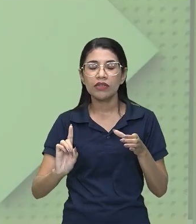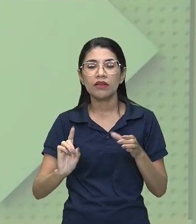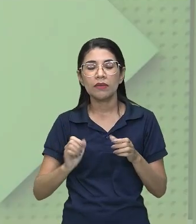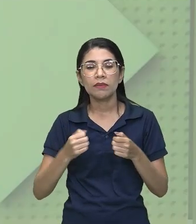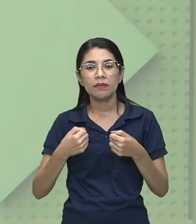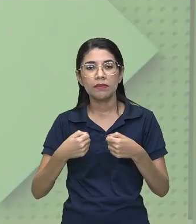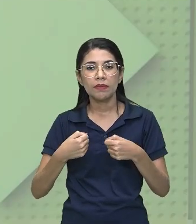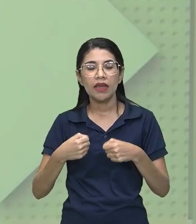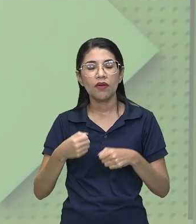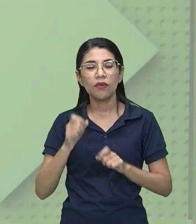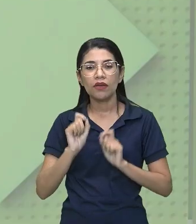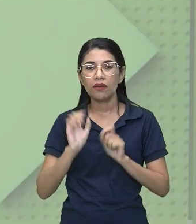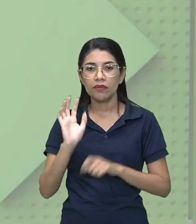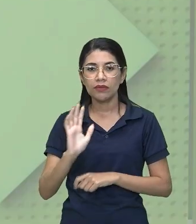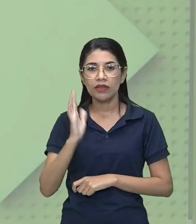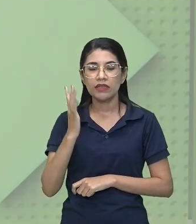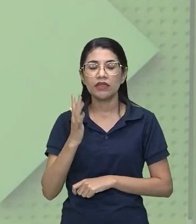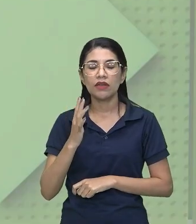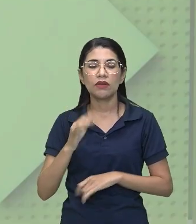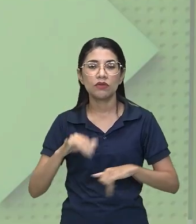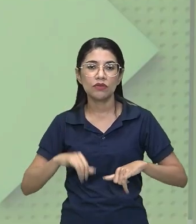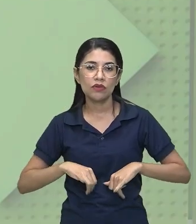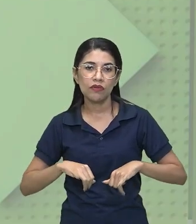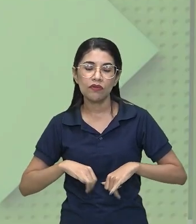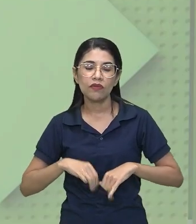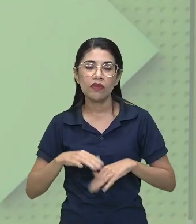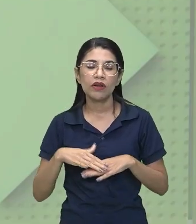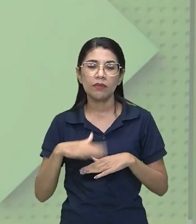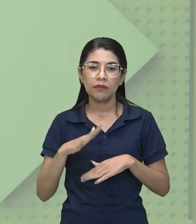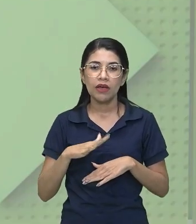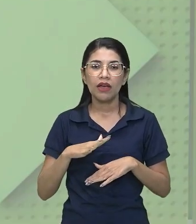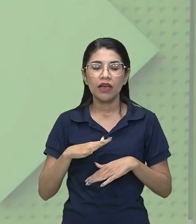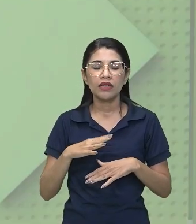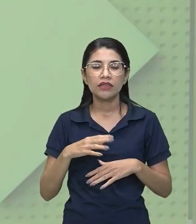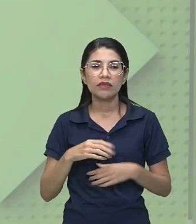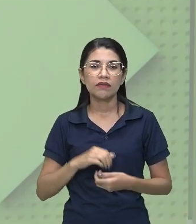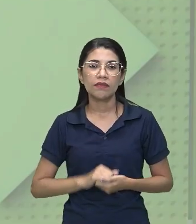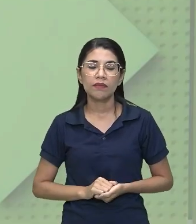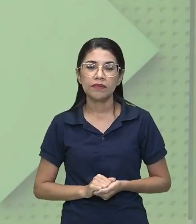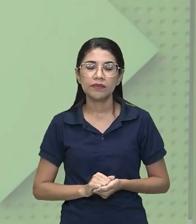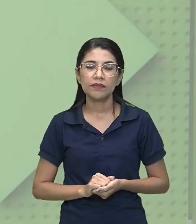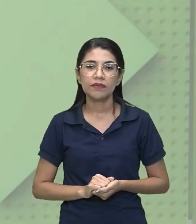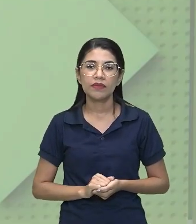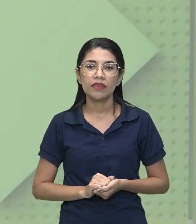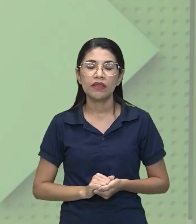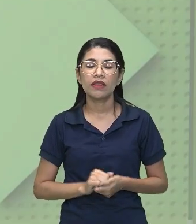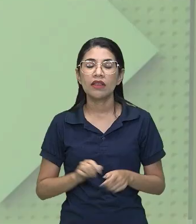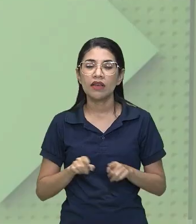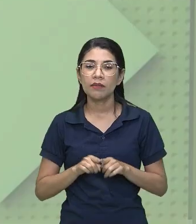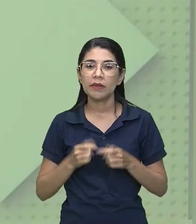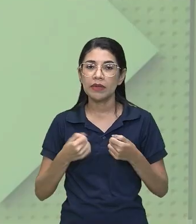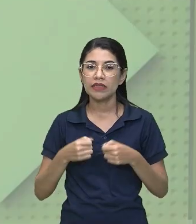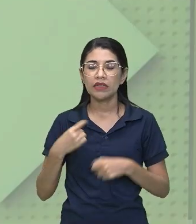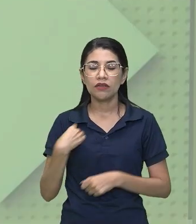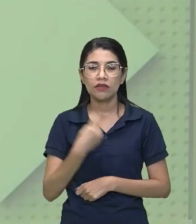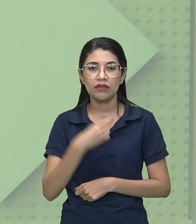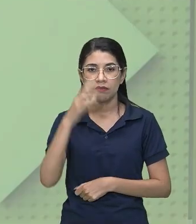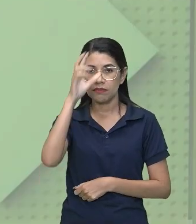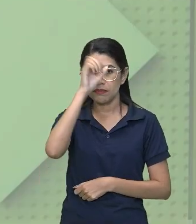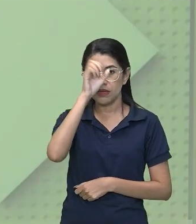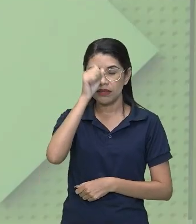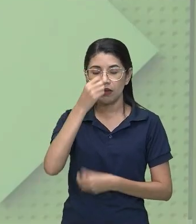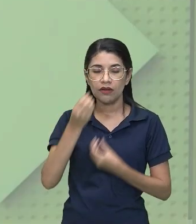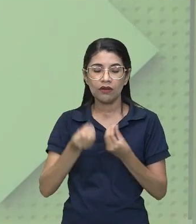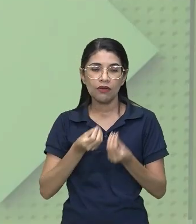certeza fez com que eles ficassem ainda pior, né, nos seus tratamentos, né? Então é algo para a gente aprender,